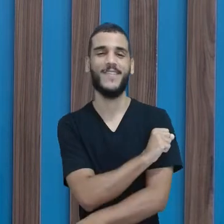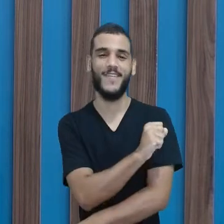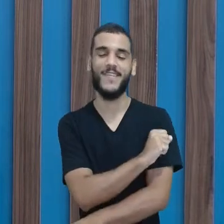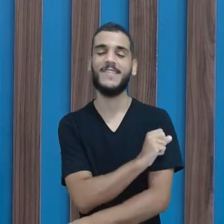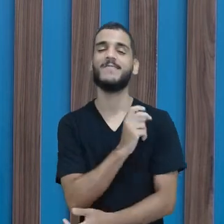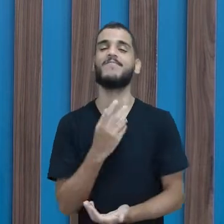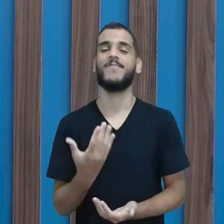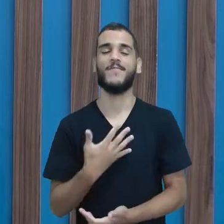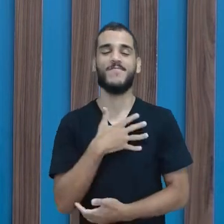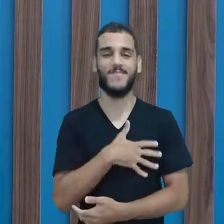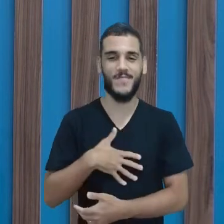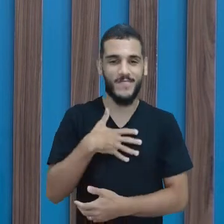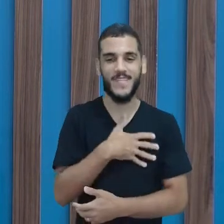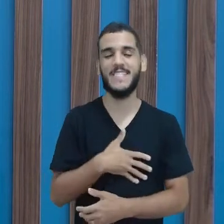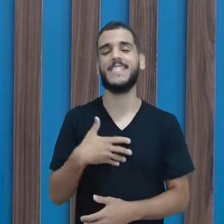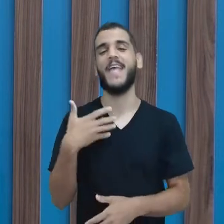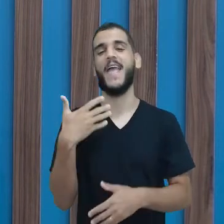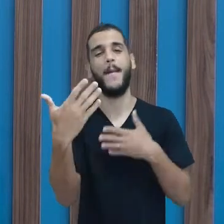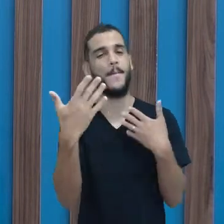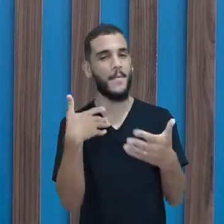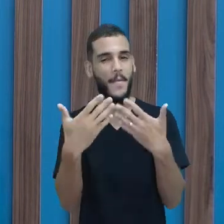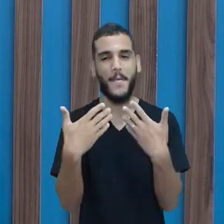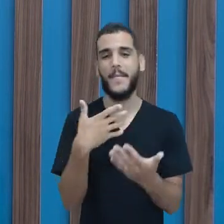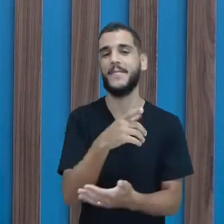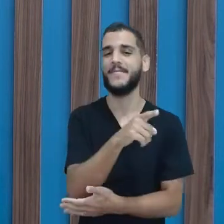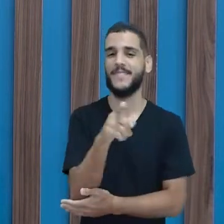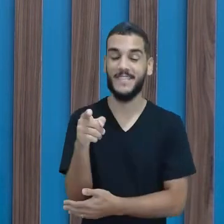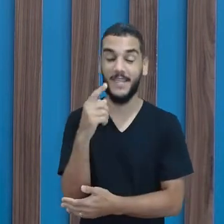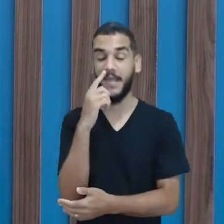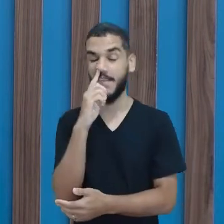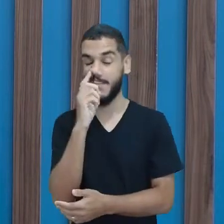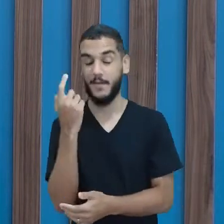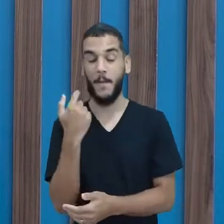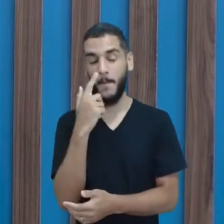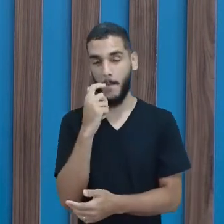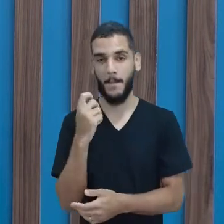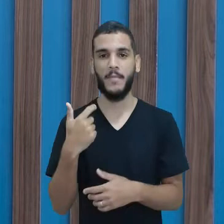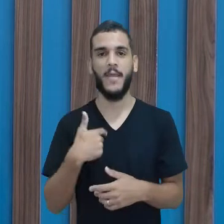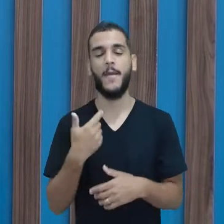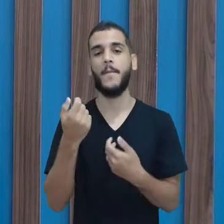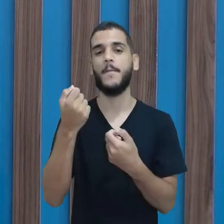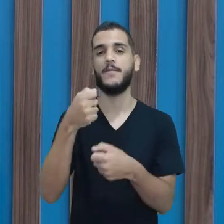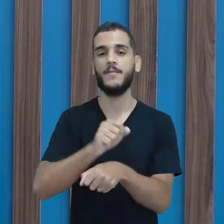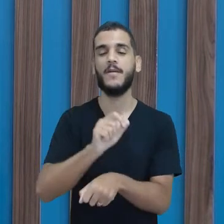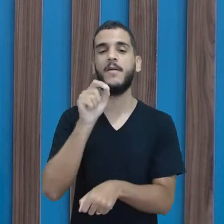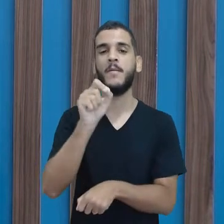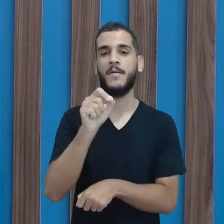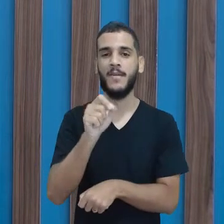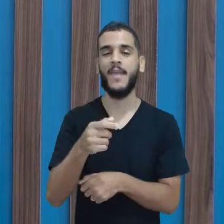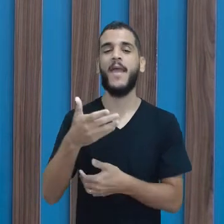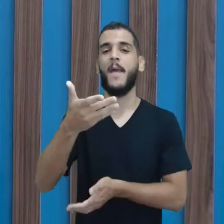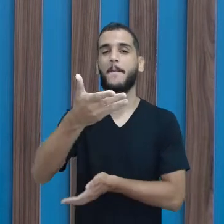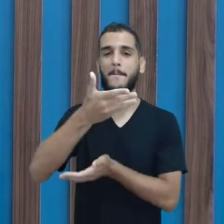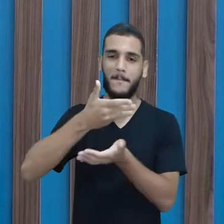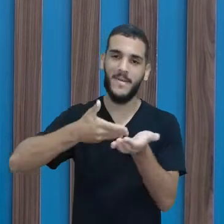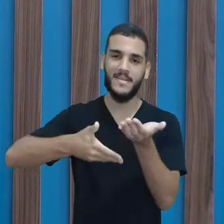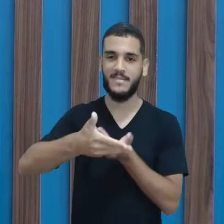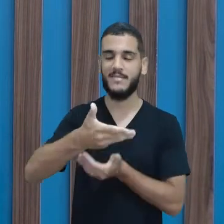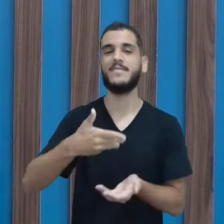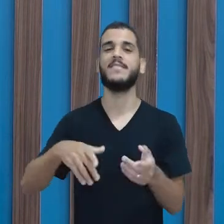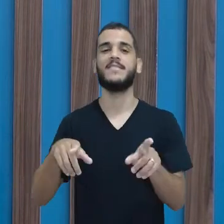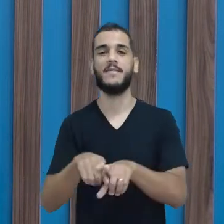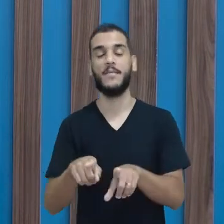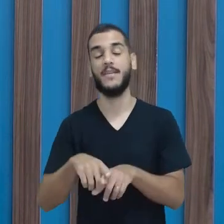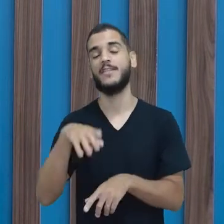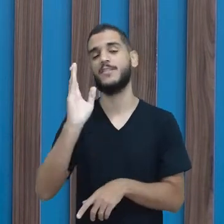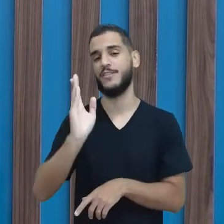sempre um prazer estar aqui dialogando com vocês e estou aqui esperando as suas interações. Já abri o meu